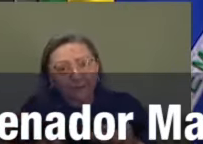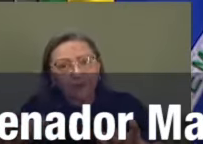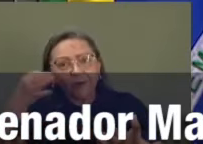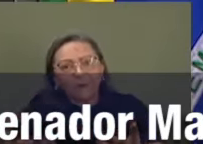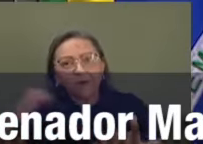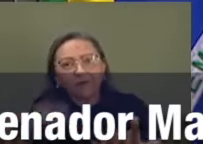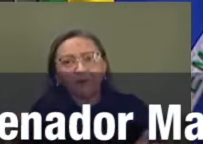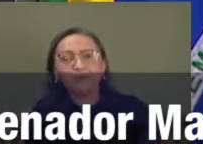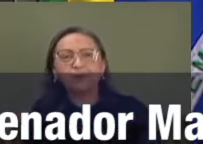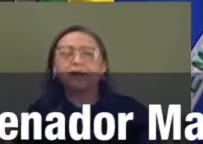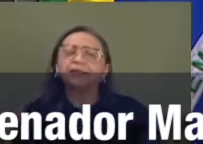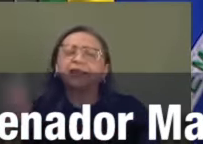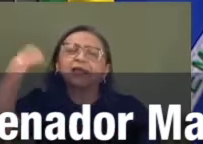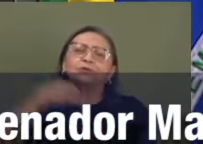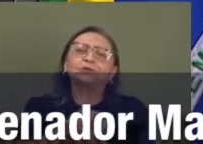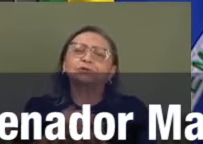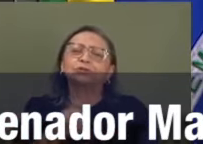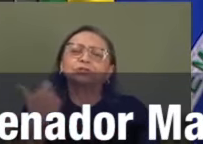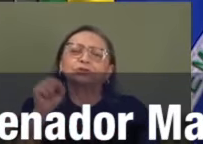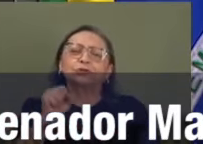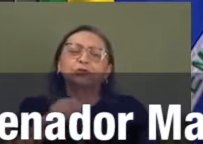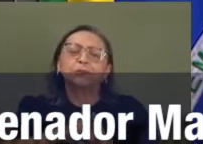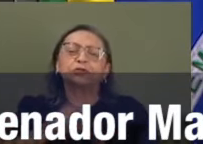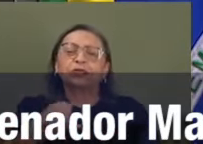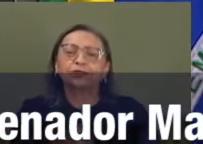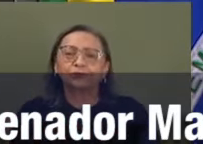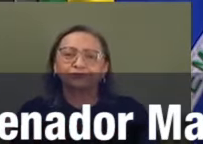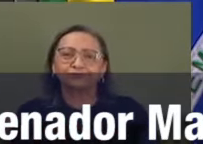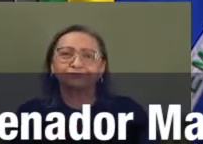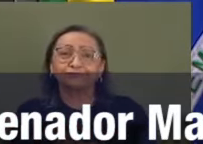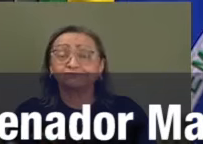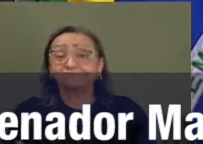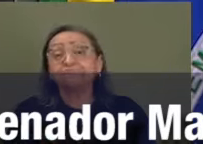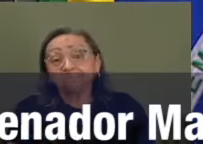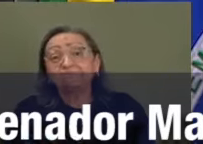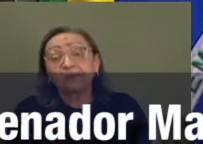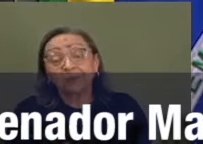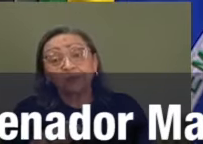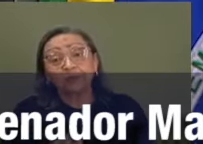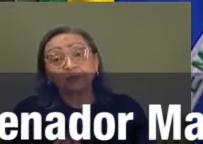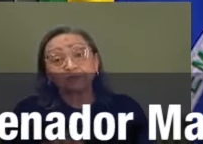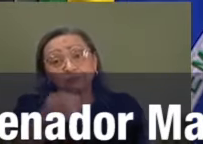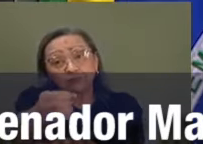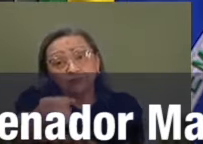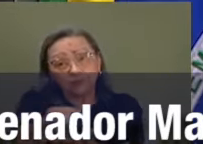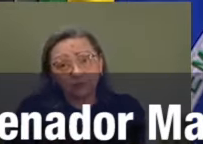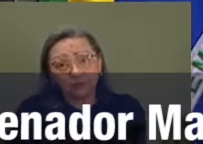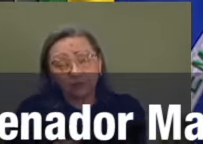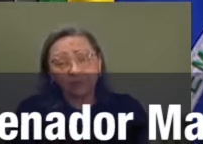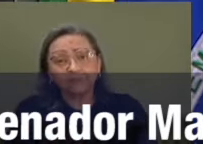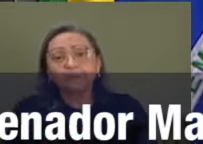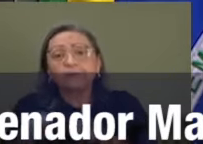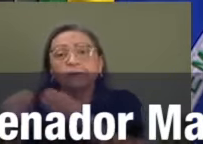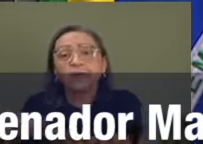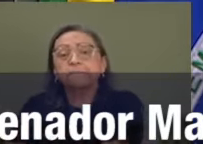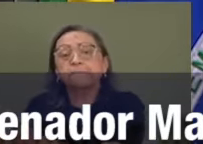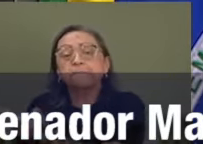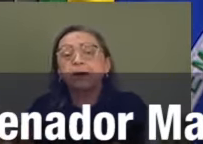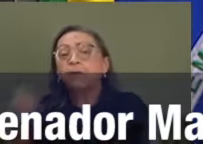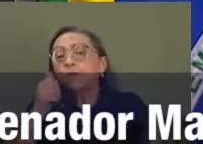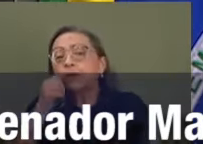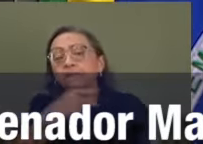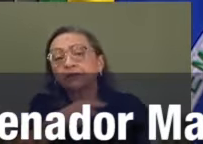fiz. Desde o dia 18 de janeiro, 10 dias depois do dia 8, inclusive fiz um ofício na época para a presidente Rosa Weber para poder afastar o